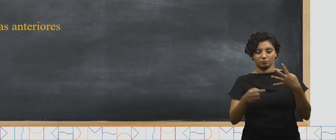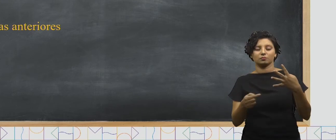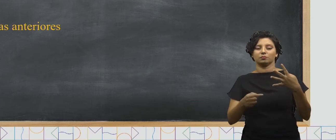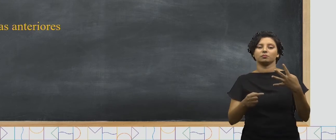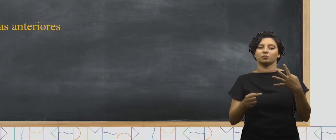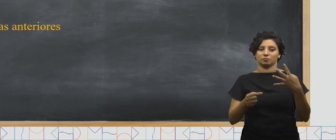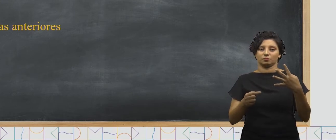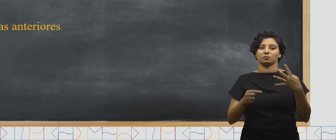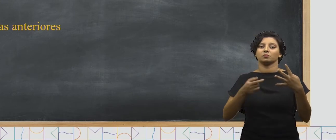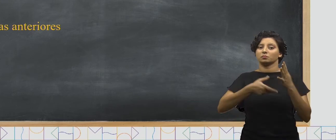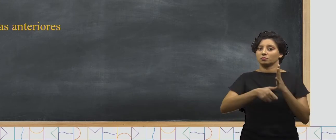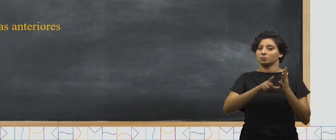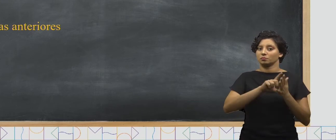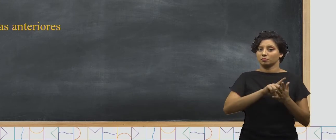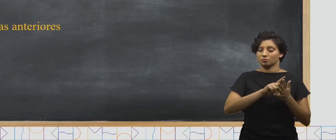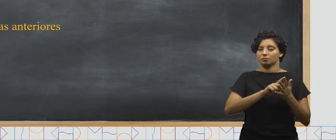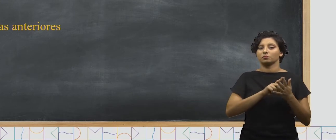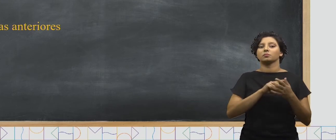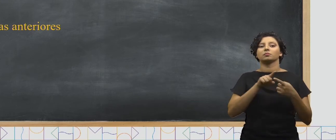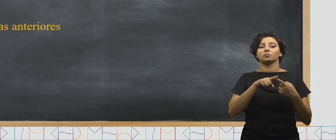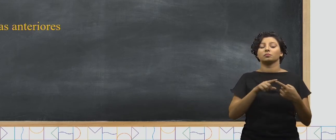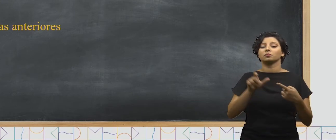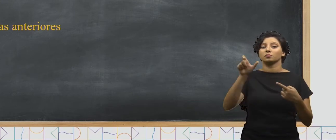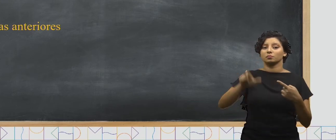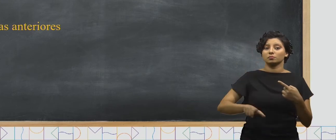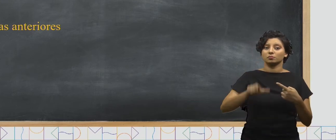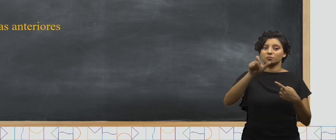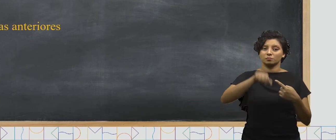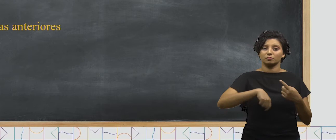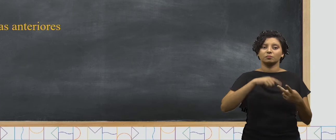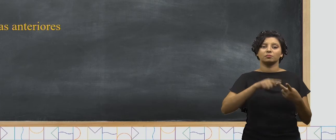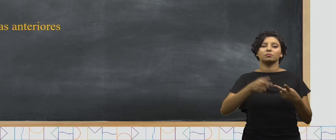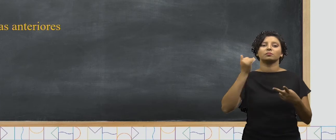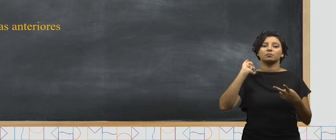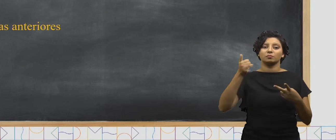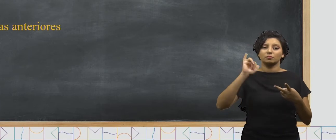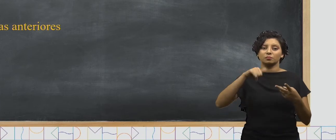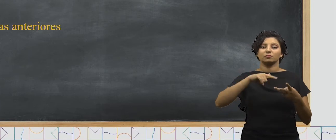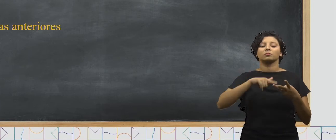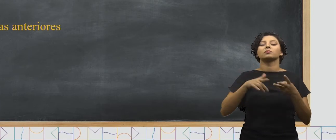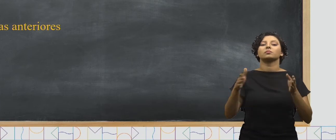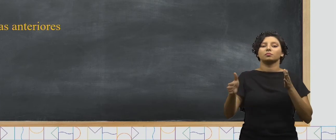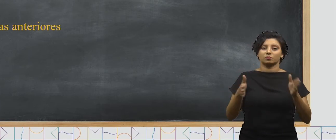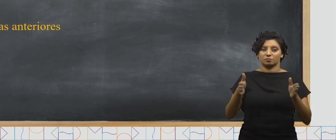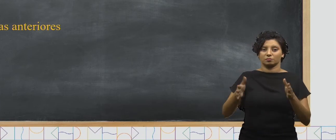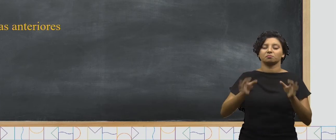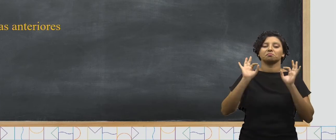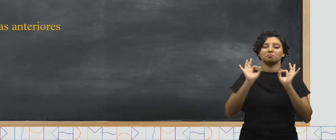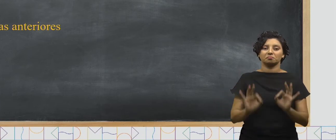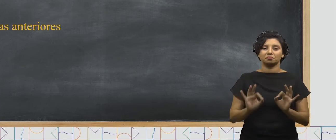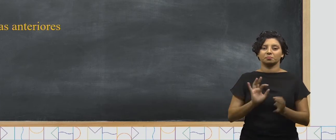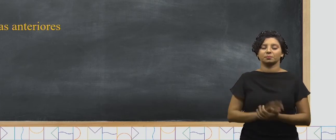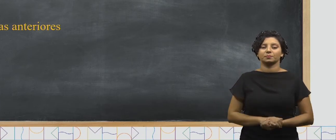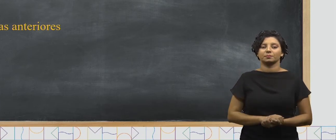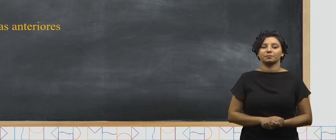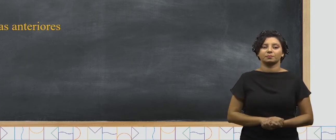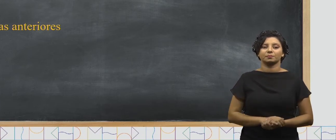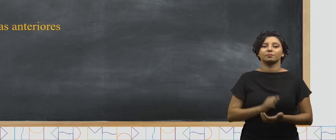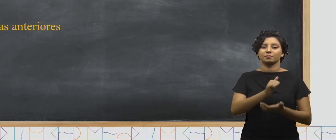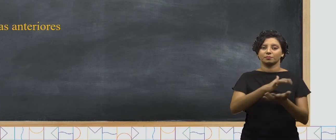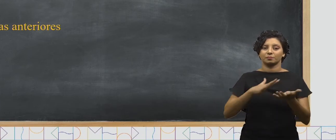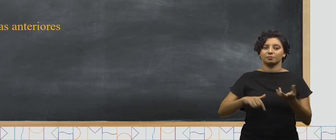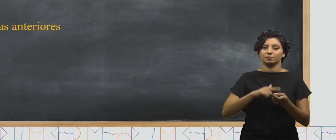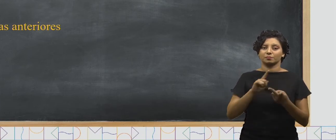as alternativas anteriores, que são personagem, narrador e tempo, estão corretas.